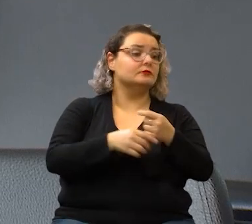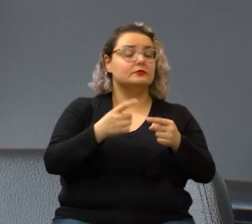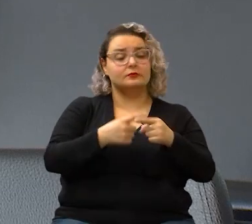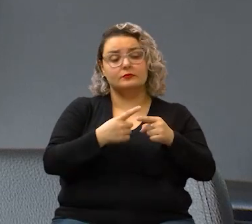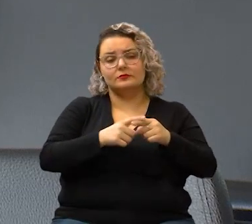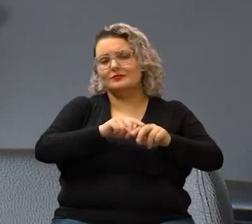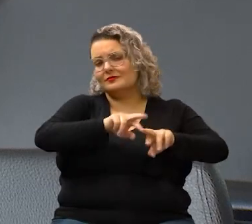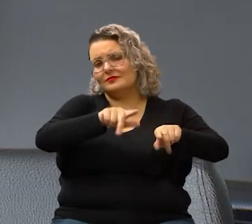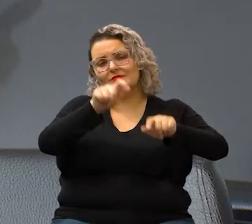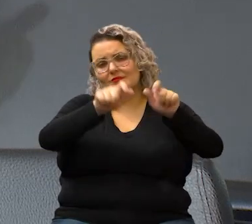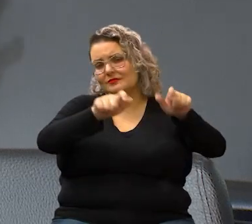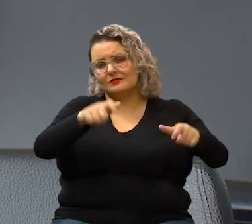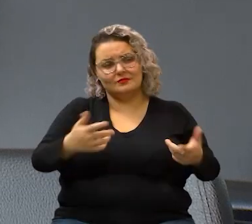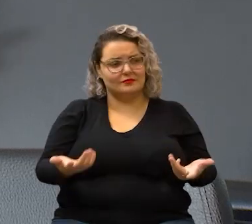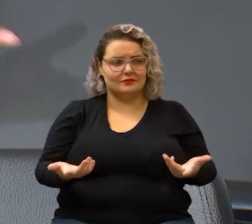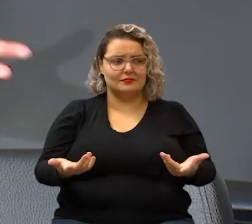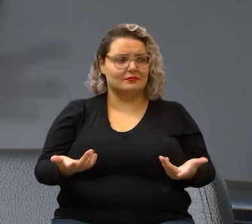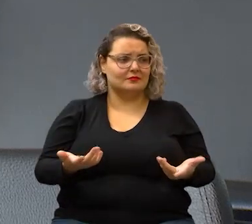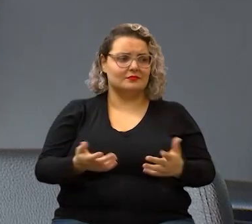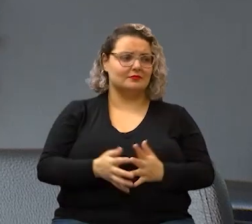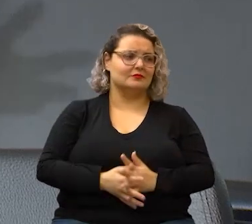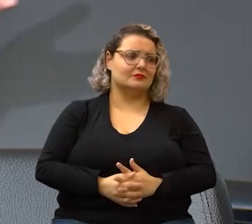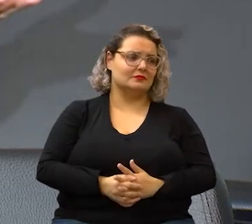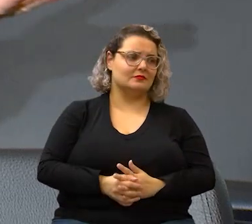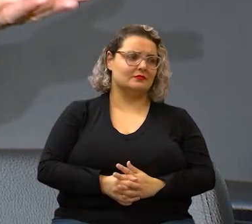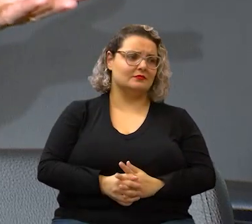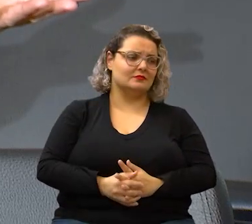Então, porque muita gente ficou,